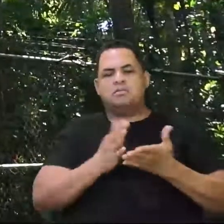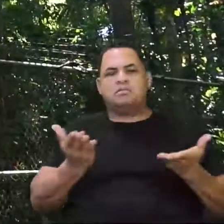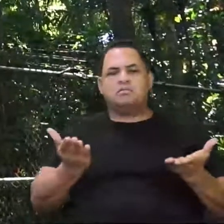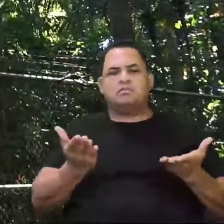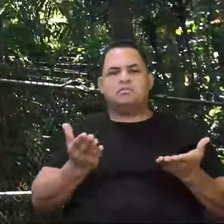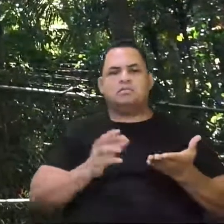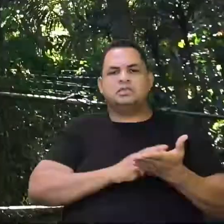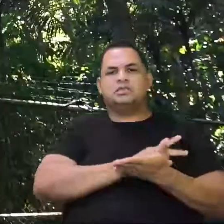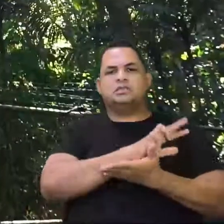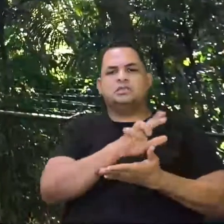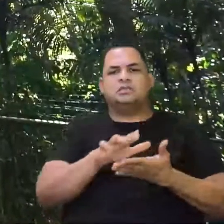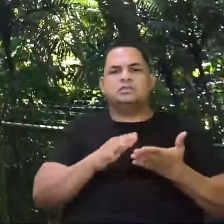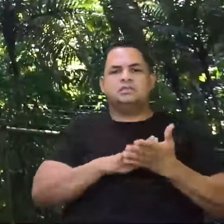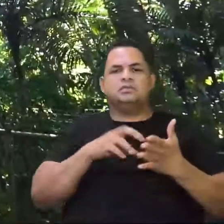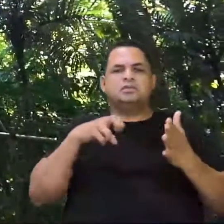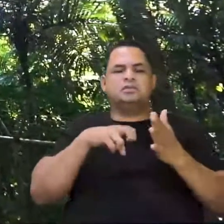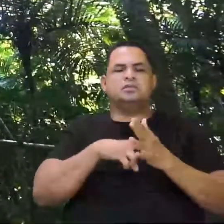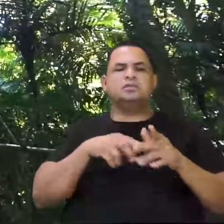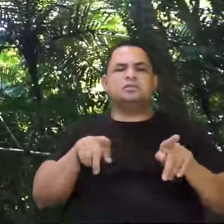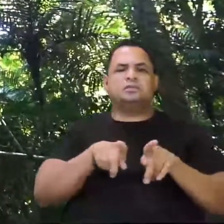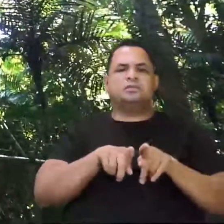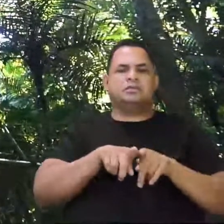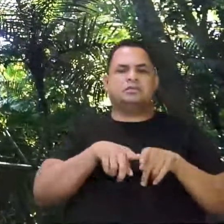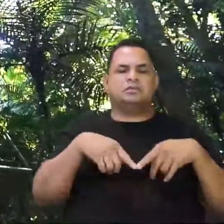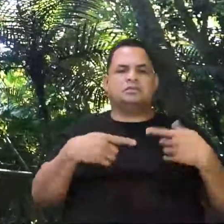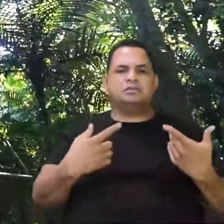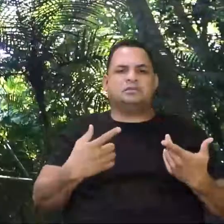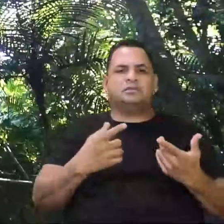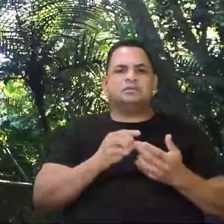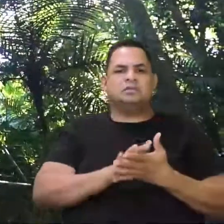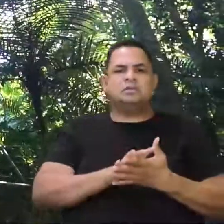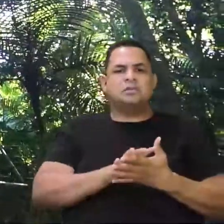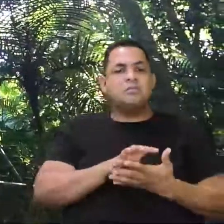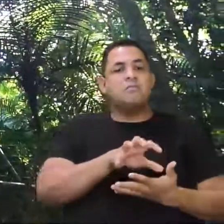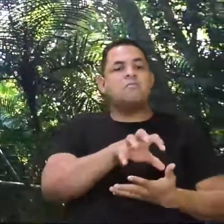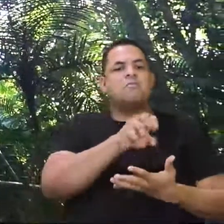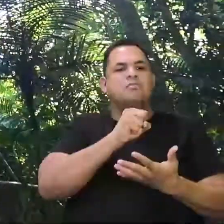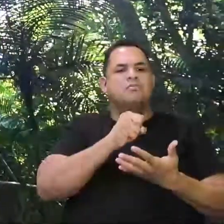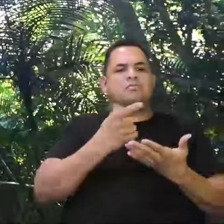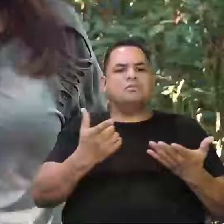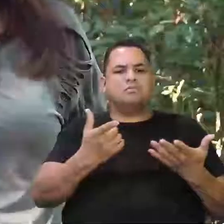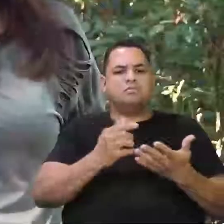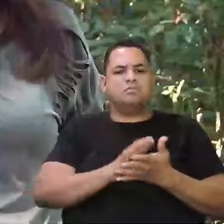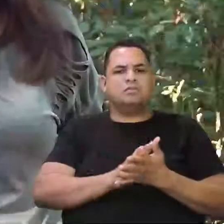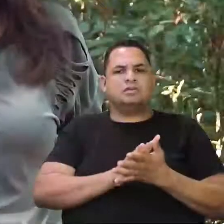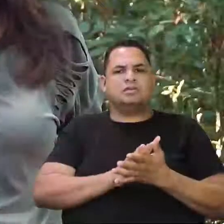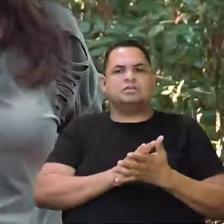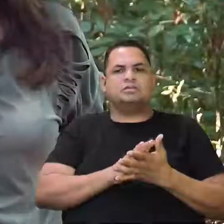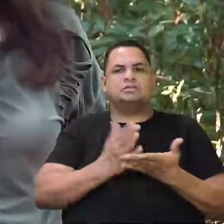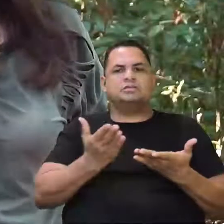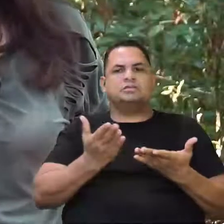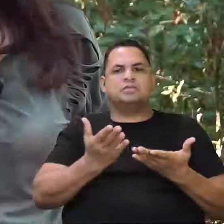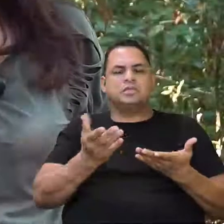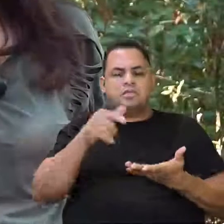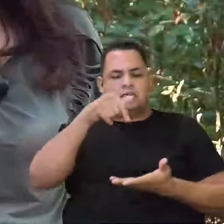diversos acidentes. E também resgatados em impacto de grandes empreendimentos. No nosso caso aqui, que a gente está em Porto